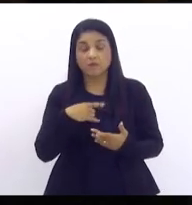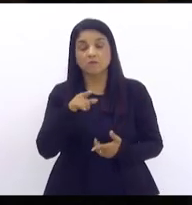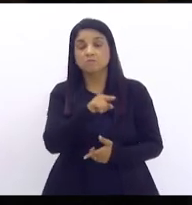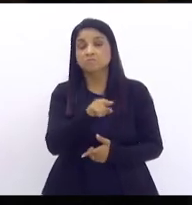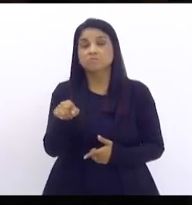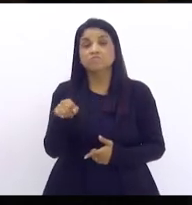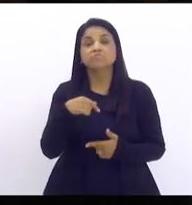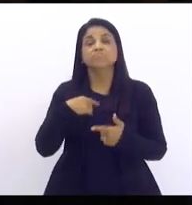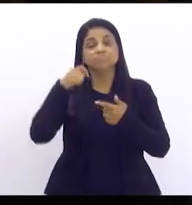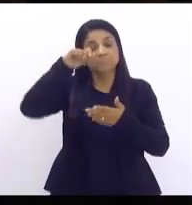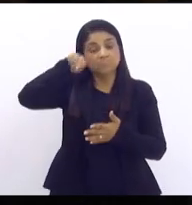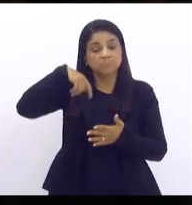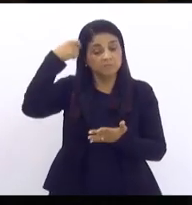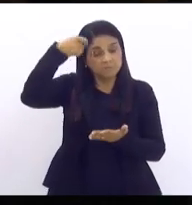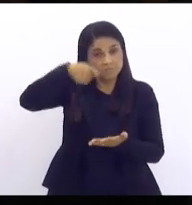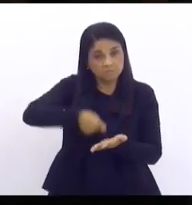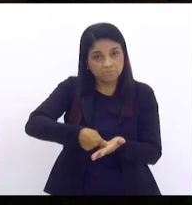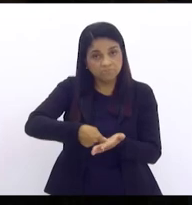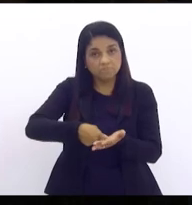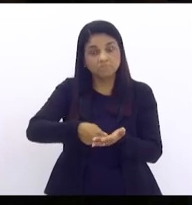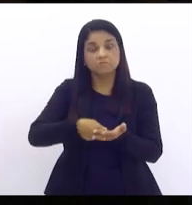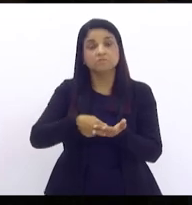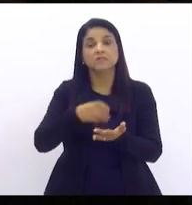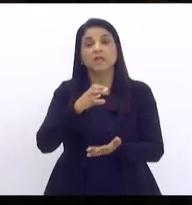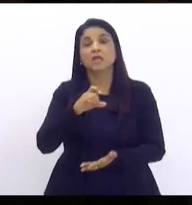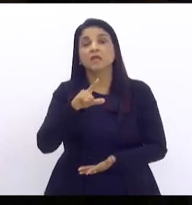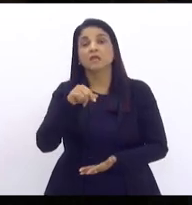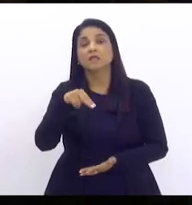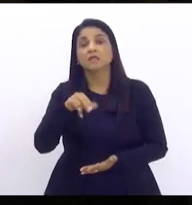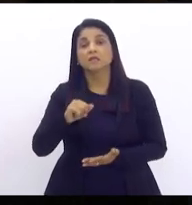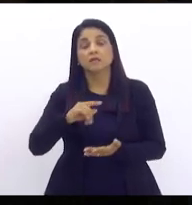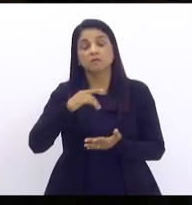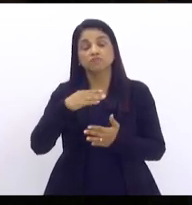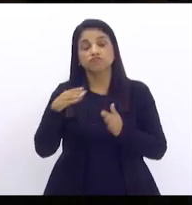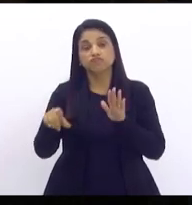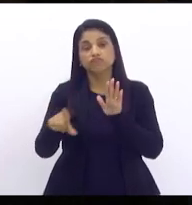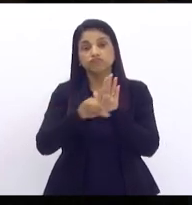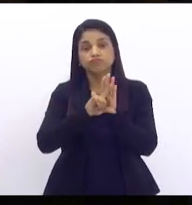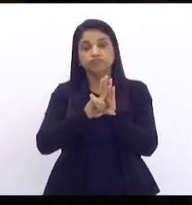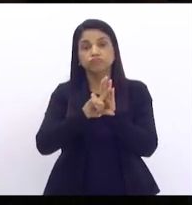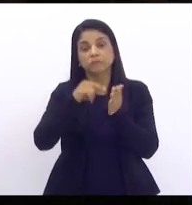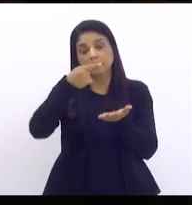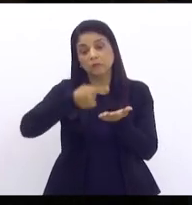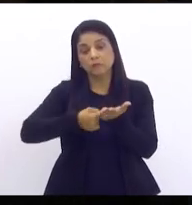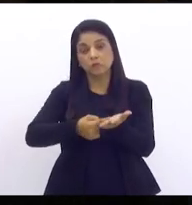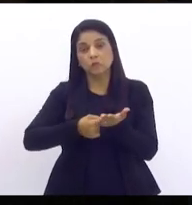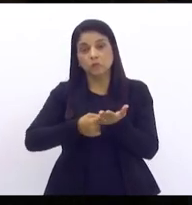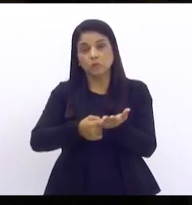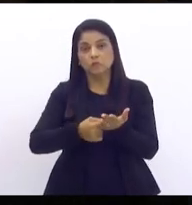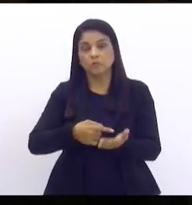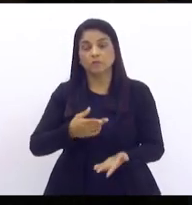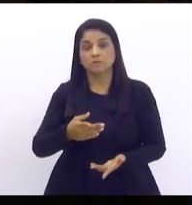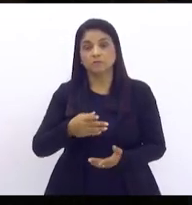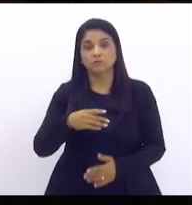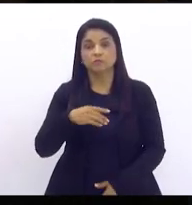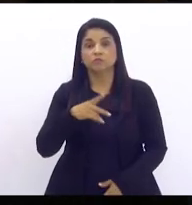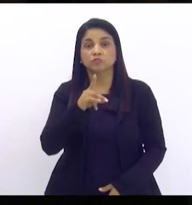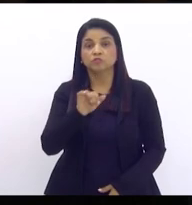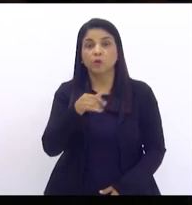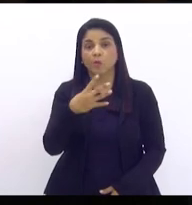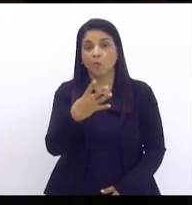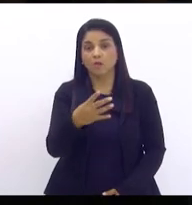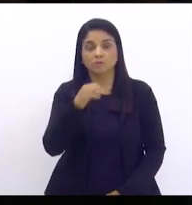do DETRAN cumpram o que está em lei, a Lei 9.623, de 4 de abril de